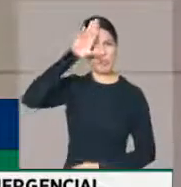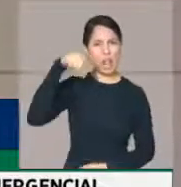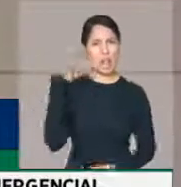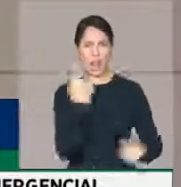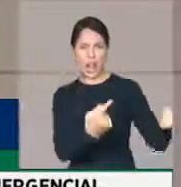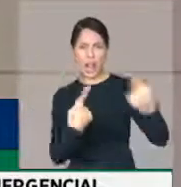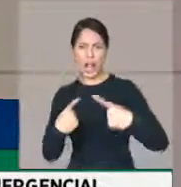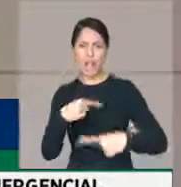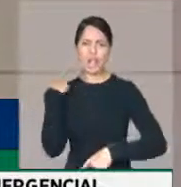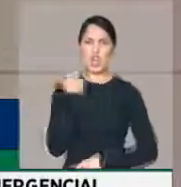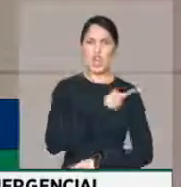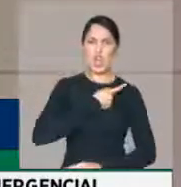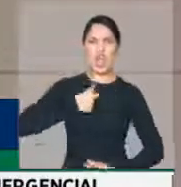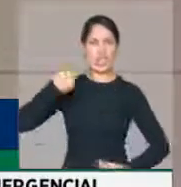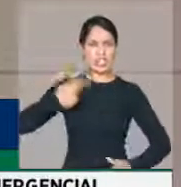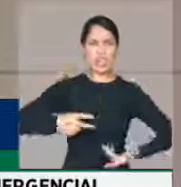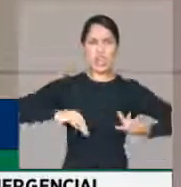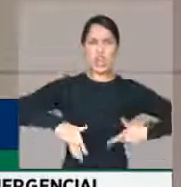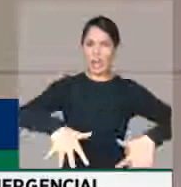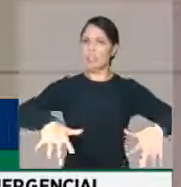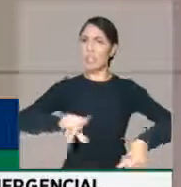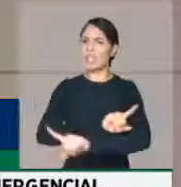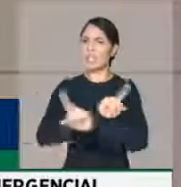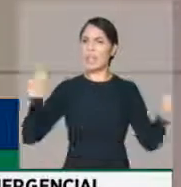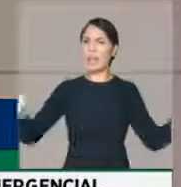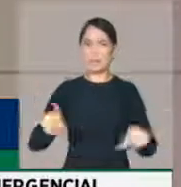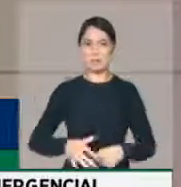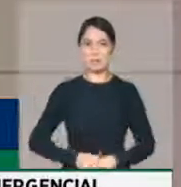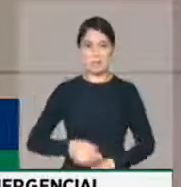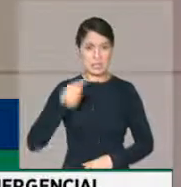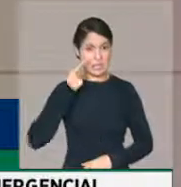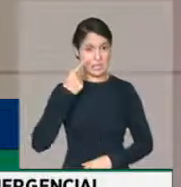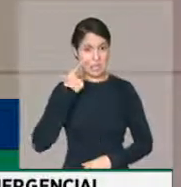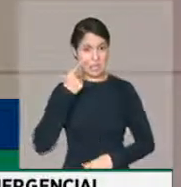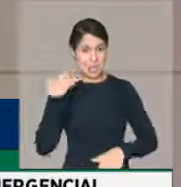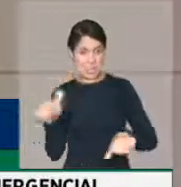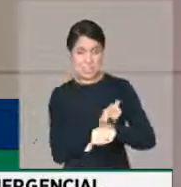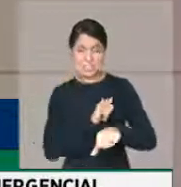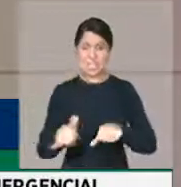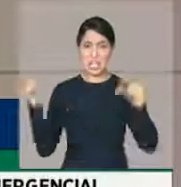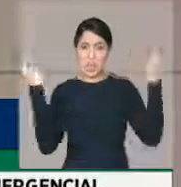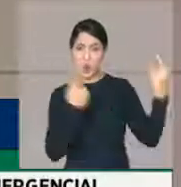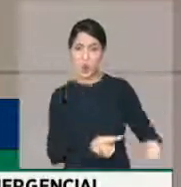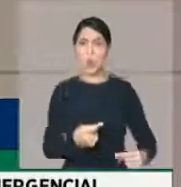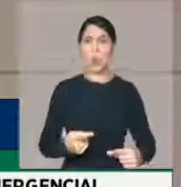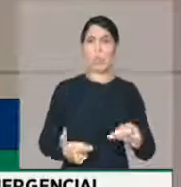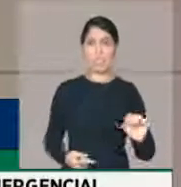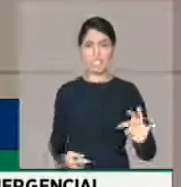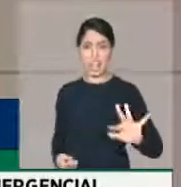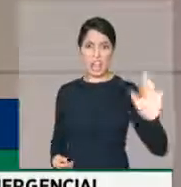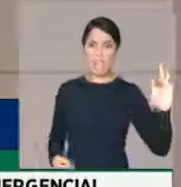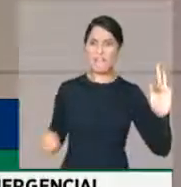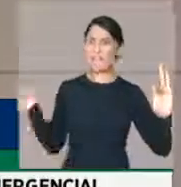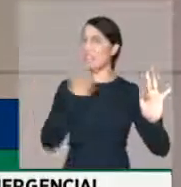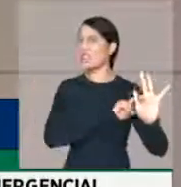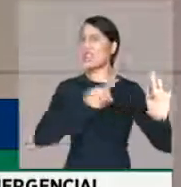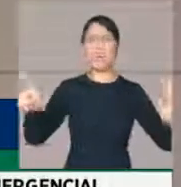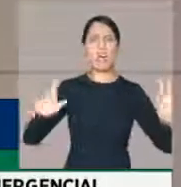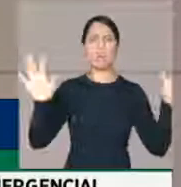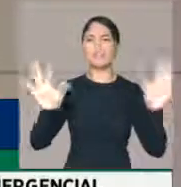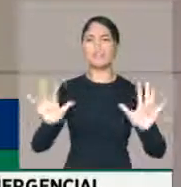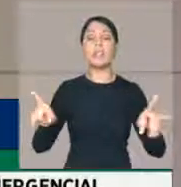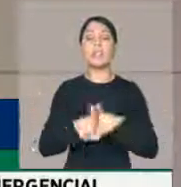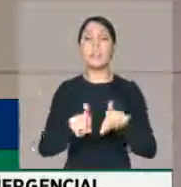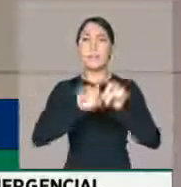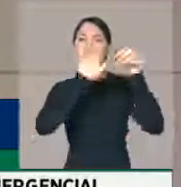Federal. Não adianta tentar intimidar o ministro Celso de Mello, que a Câmara se colocará em defesa do Supremo Tribunal Federal. Não adianta